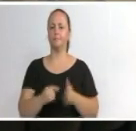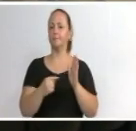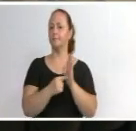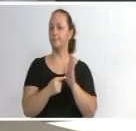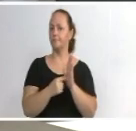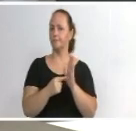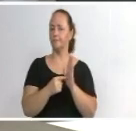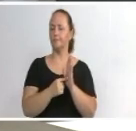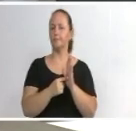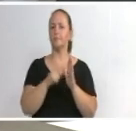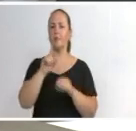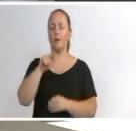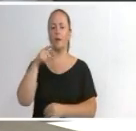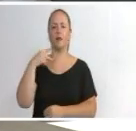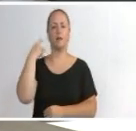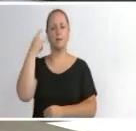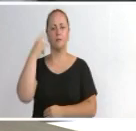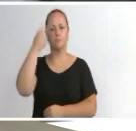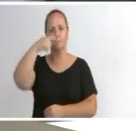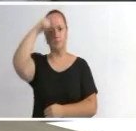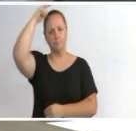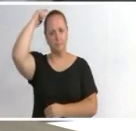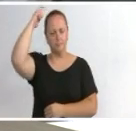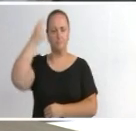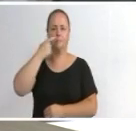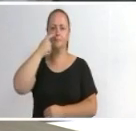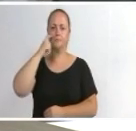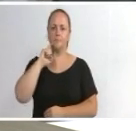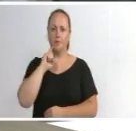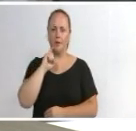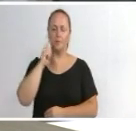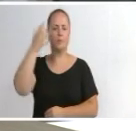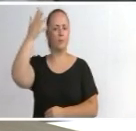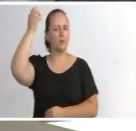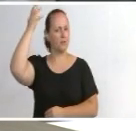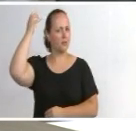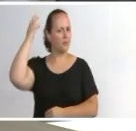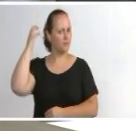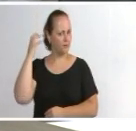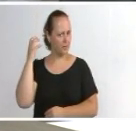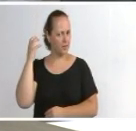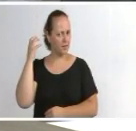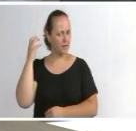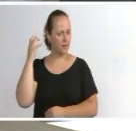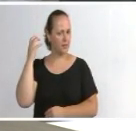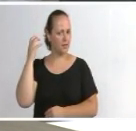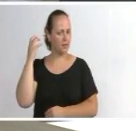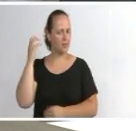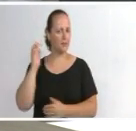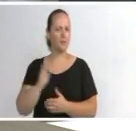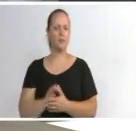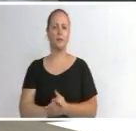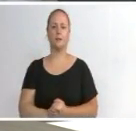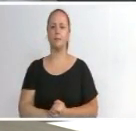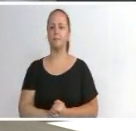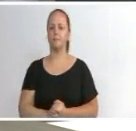Indicações dos vereadores Adriano Pereira, Fábio Fiedler, Ivan Nats. Ele